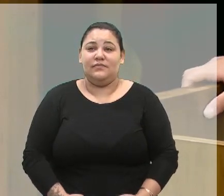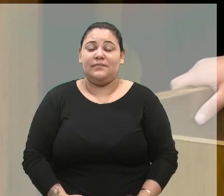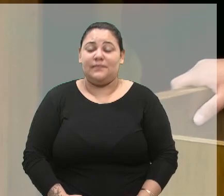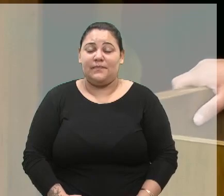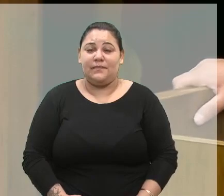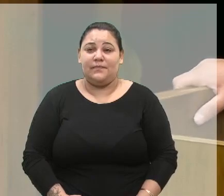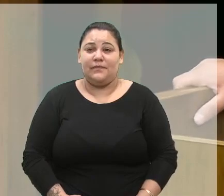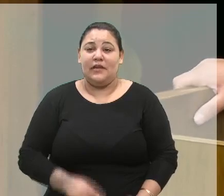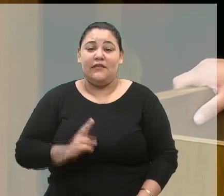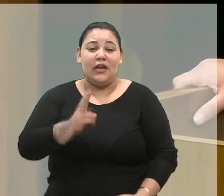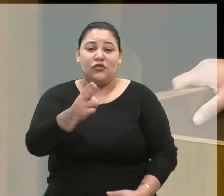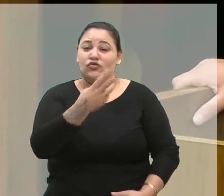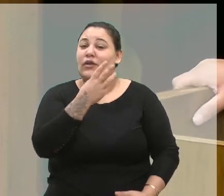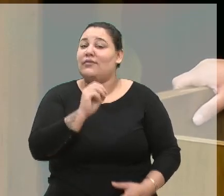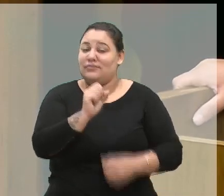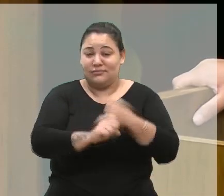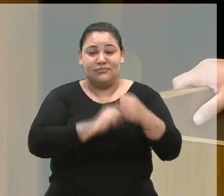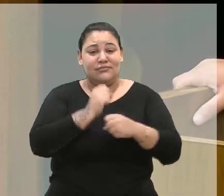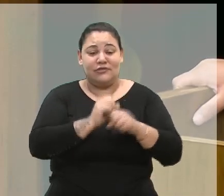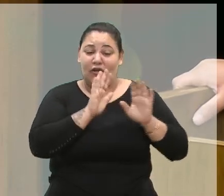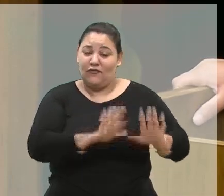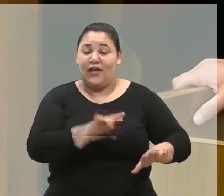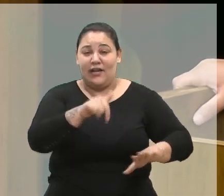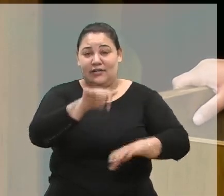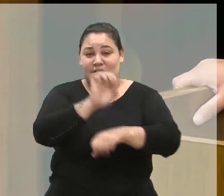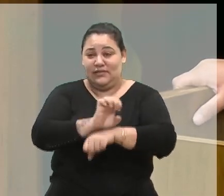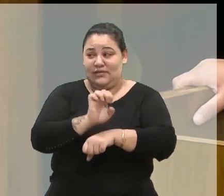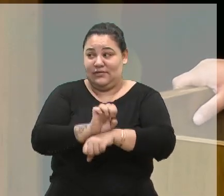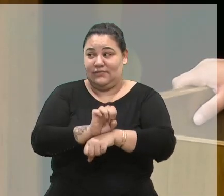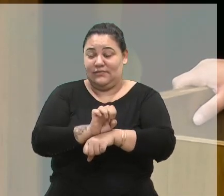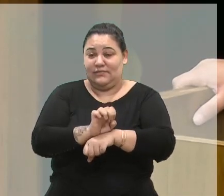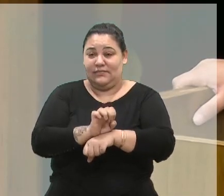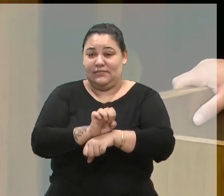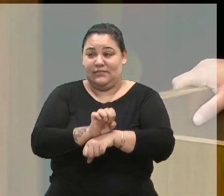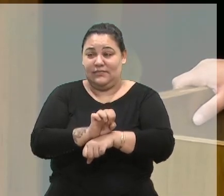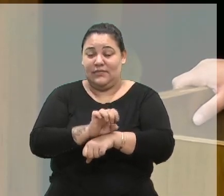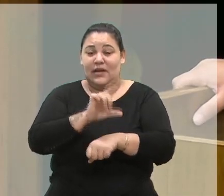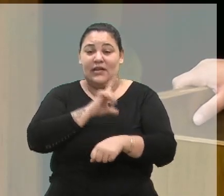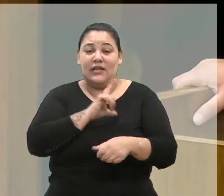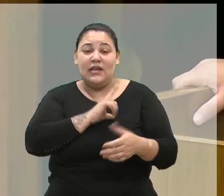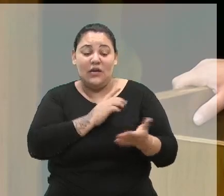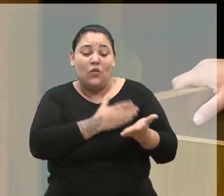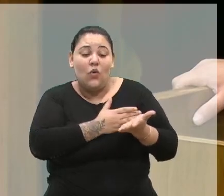nosso estado. Para ter um ponto de início,